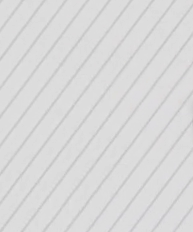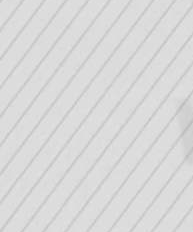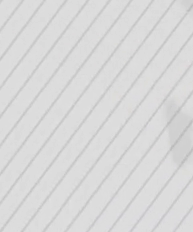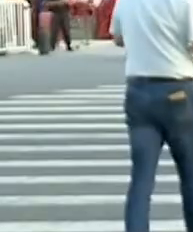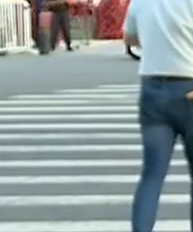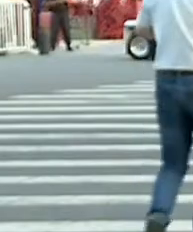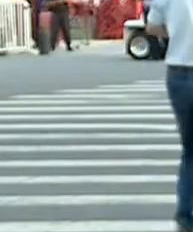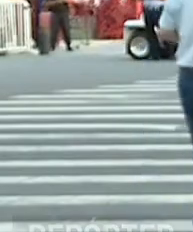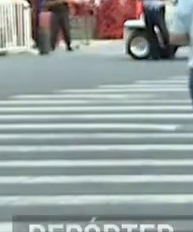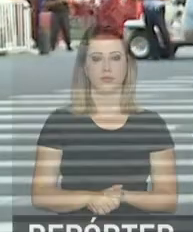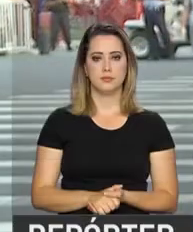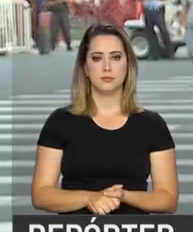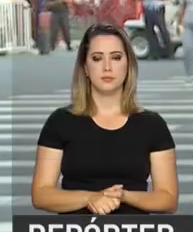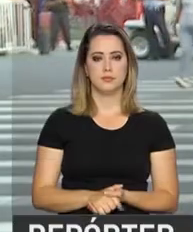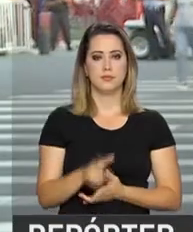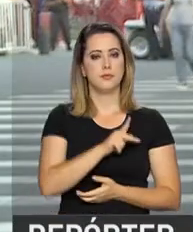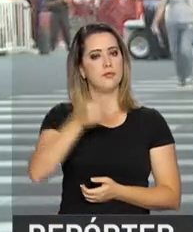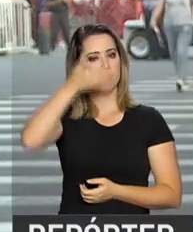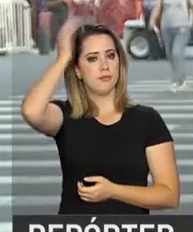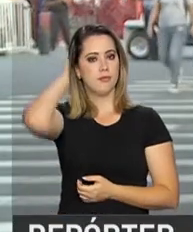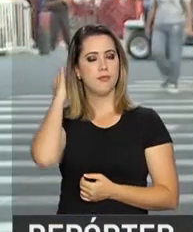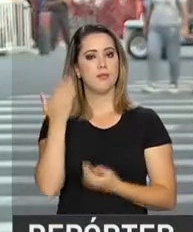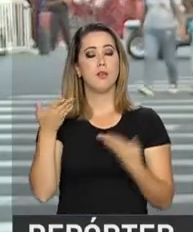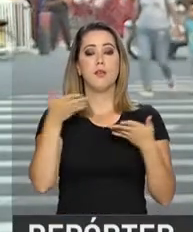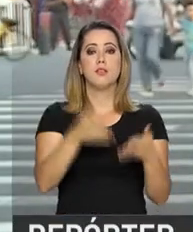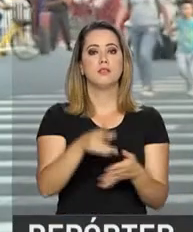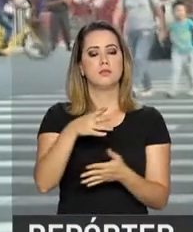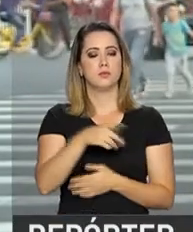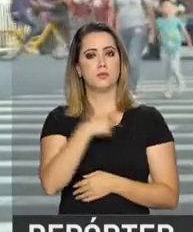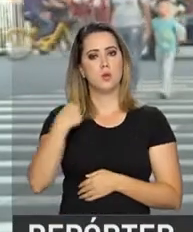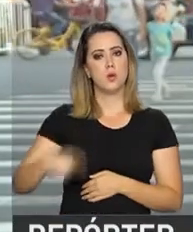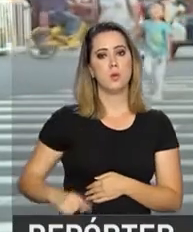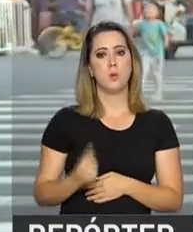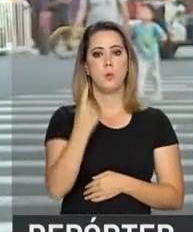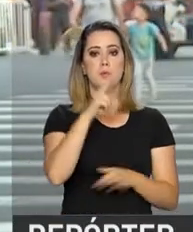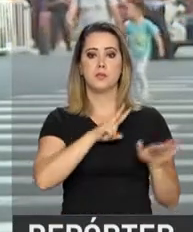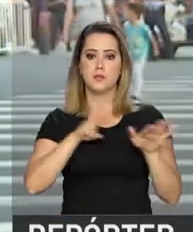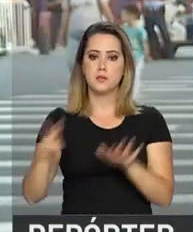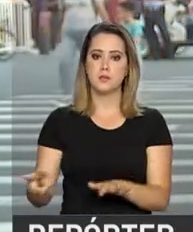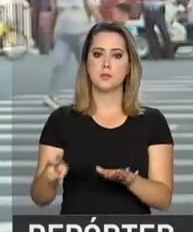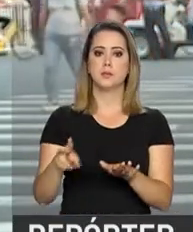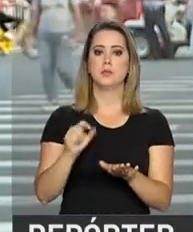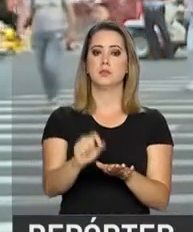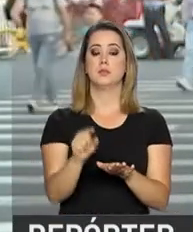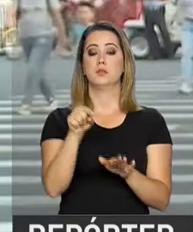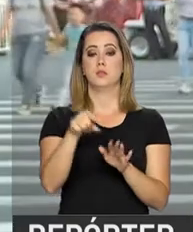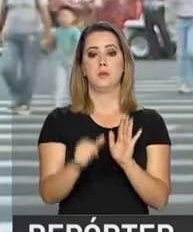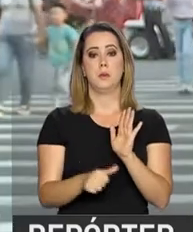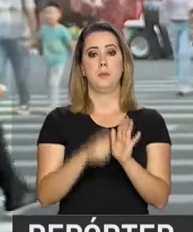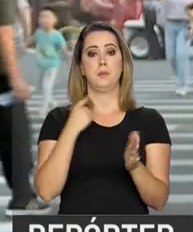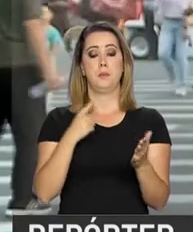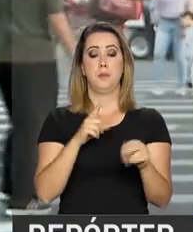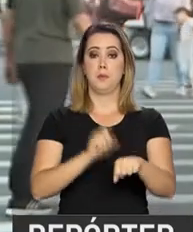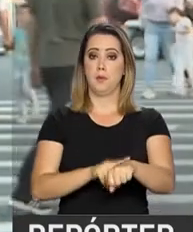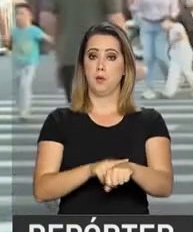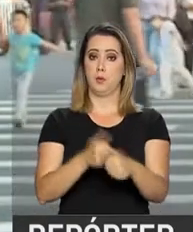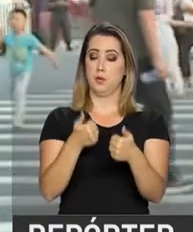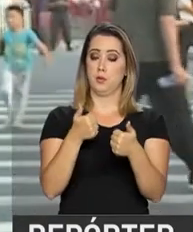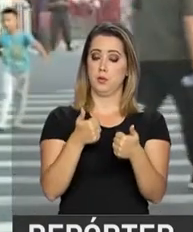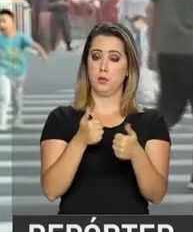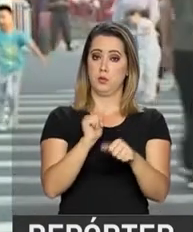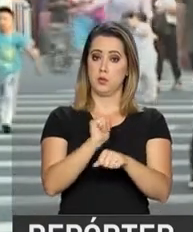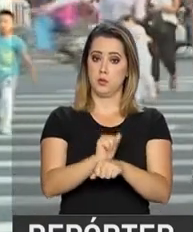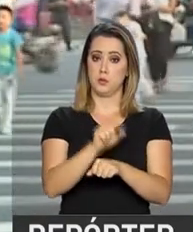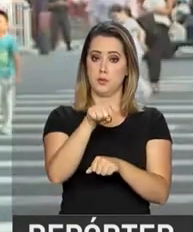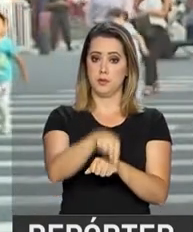o presidente michel temer vem à china para uma viagem de quase uma semana o país a primeira parada é aqui em pequim onde